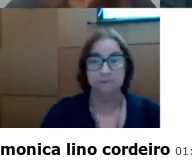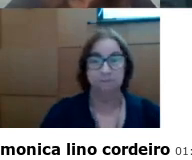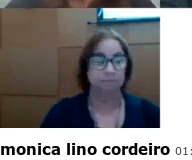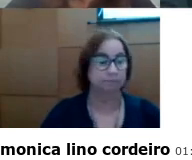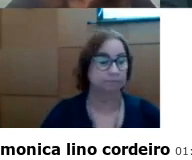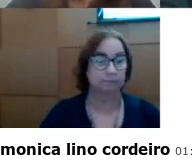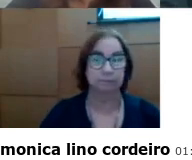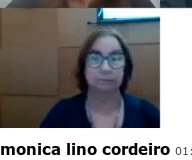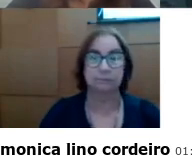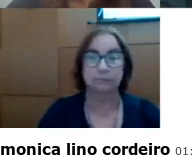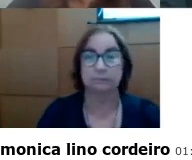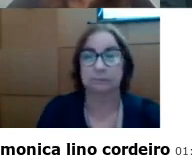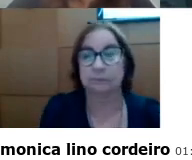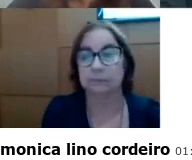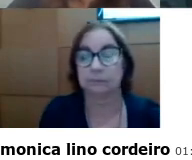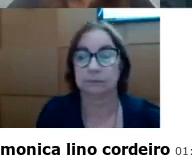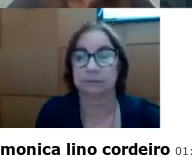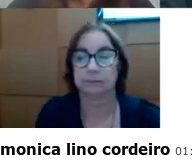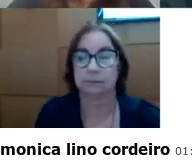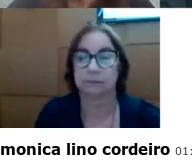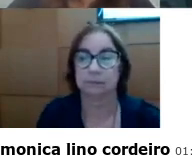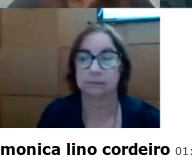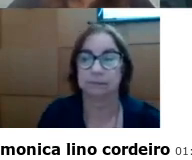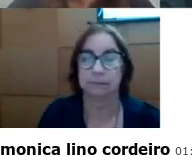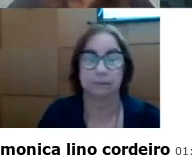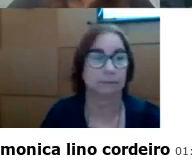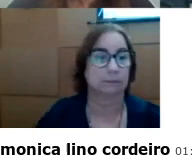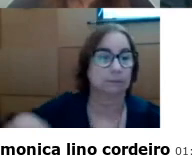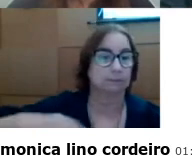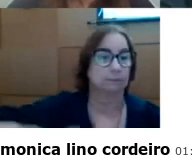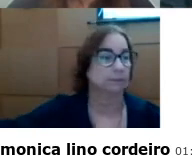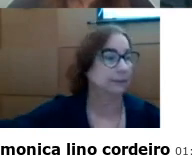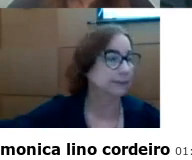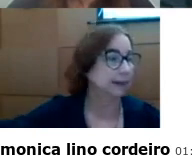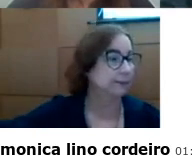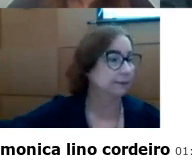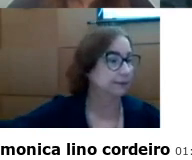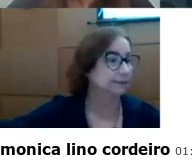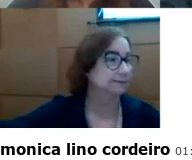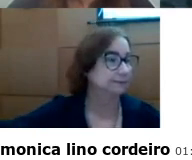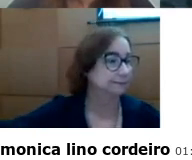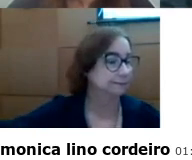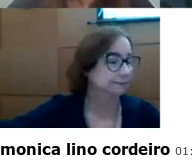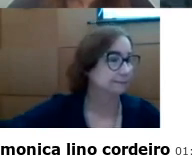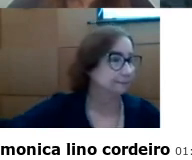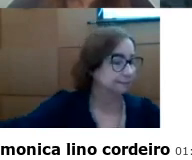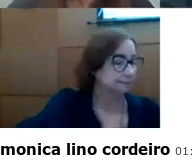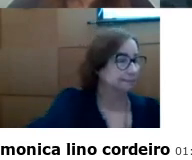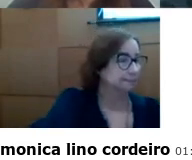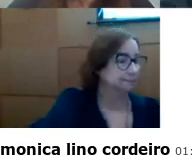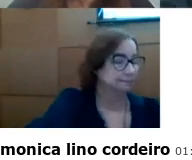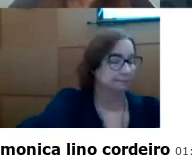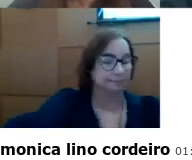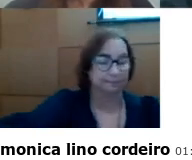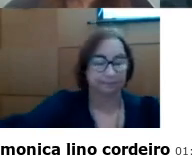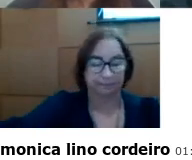para que eu vou tomar um remédio se eu já quero morrer para que eu vou tomar um remédio se ninguém me ama se eu me sinto